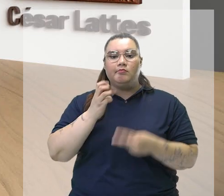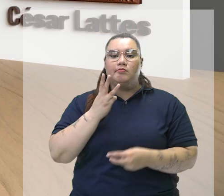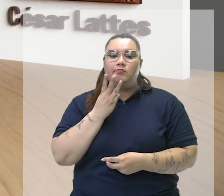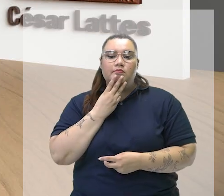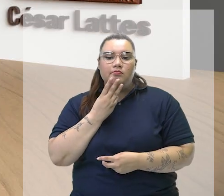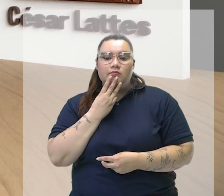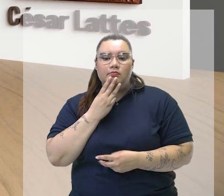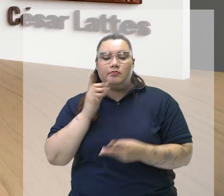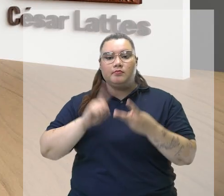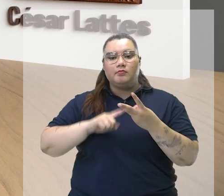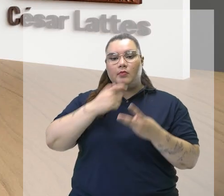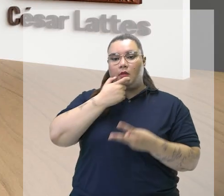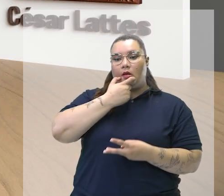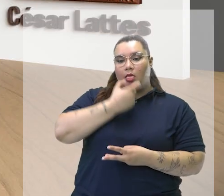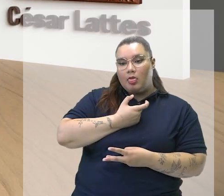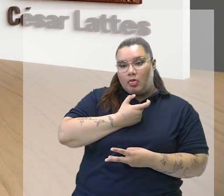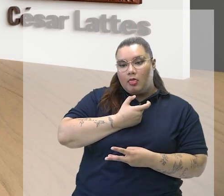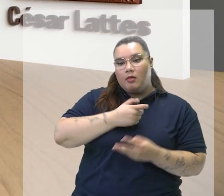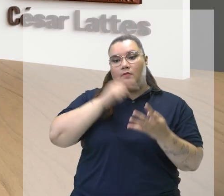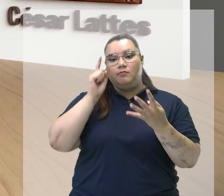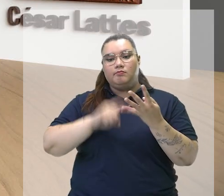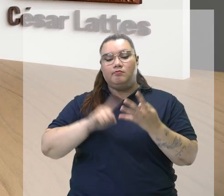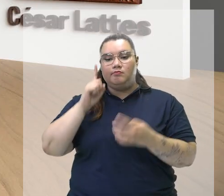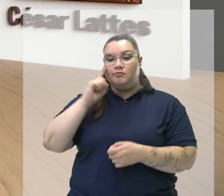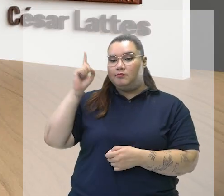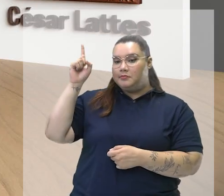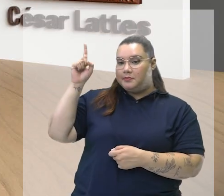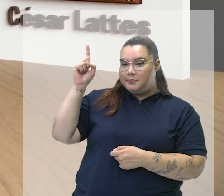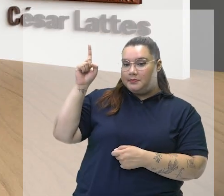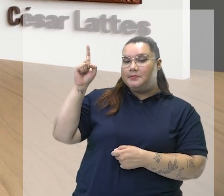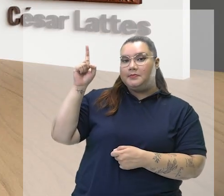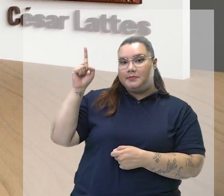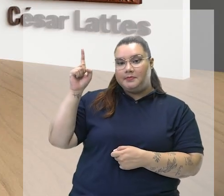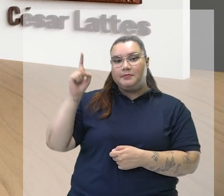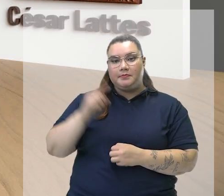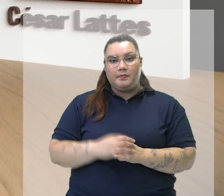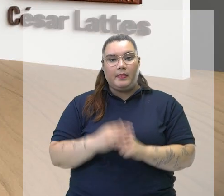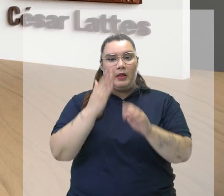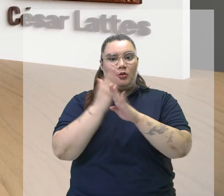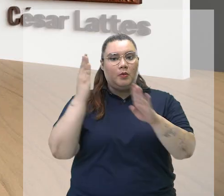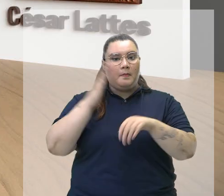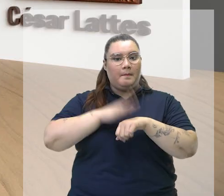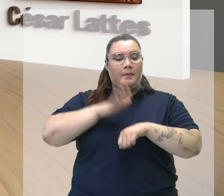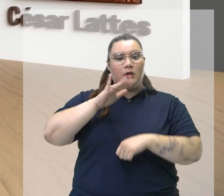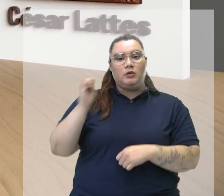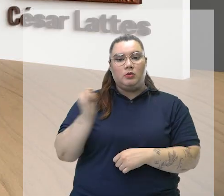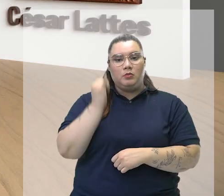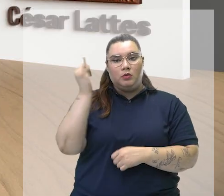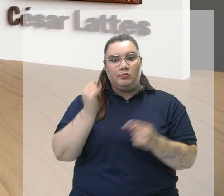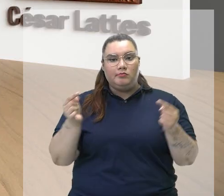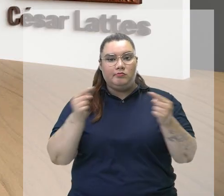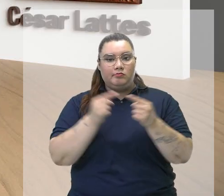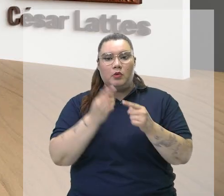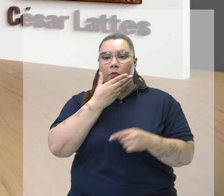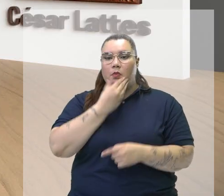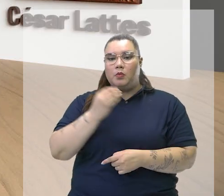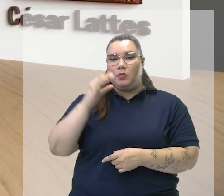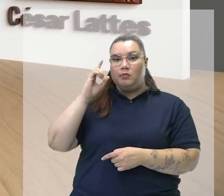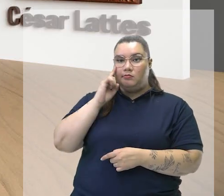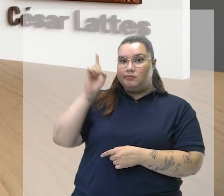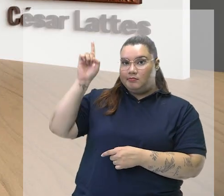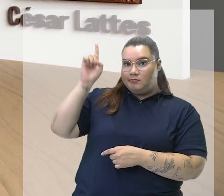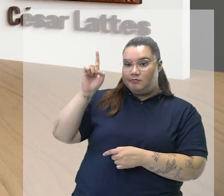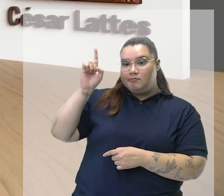temos Maxwell, Albert Einstein, César Lattice. A descoberta mais importante de